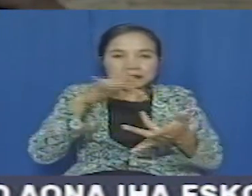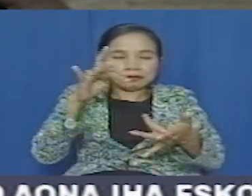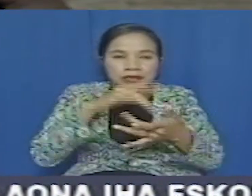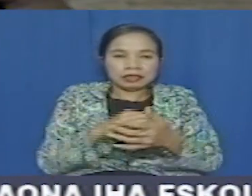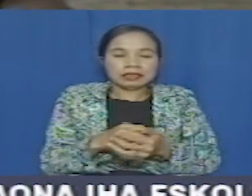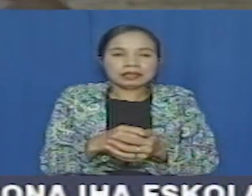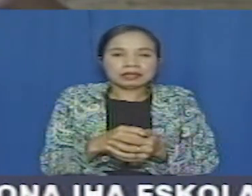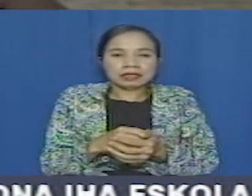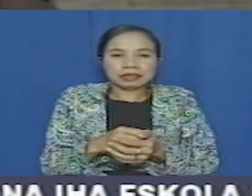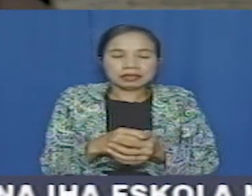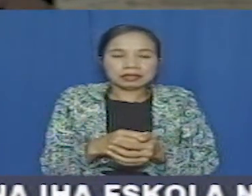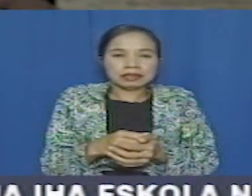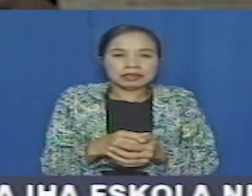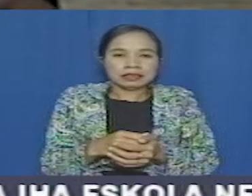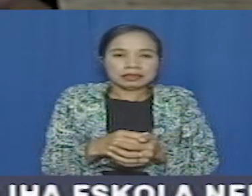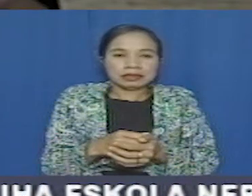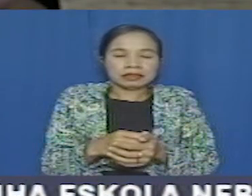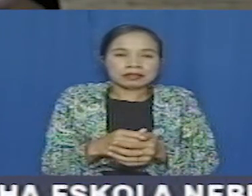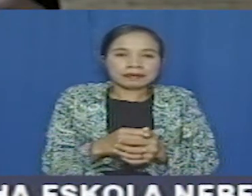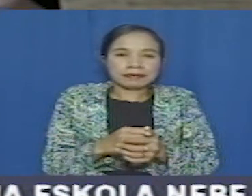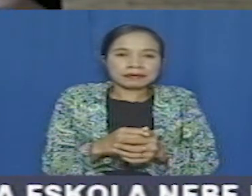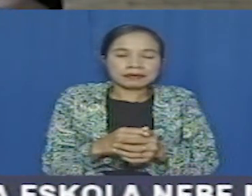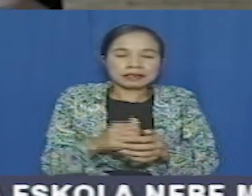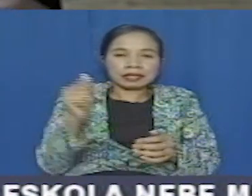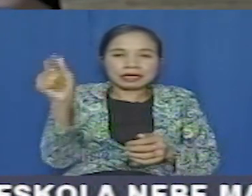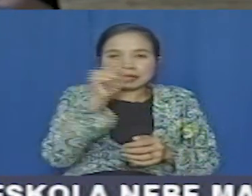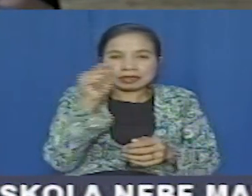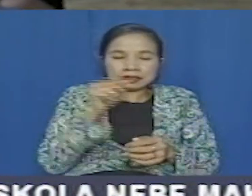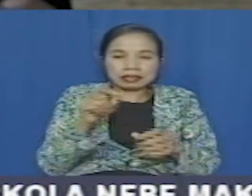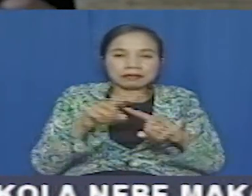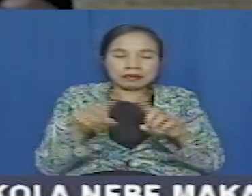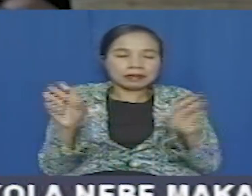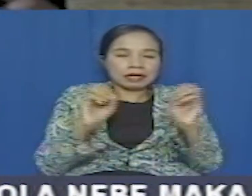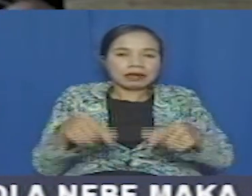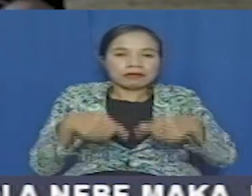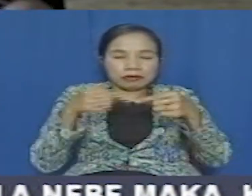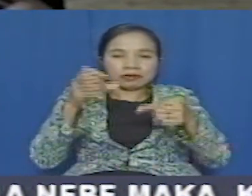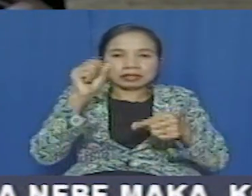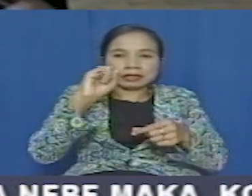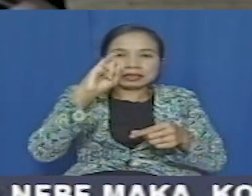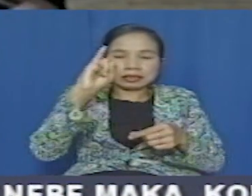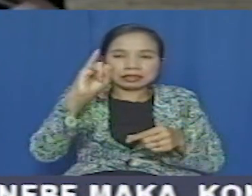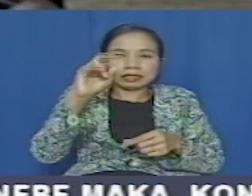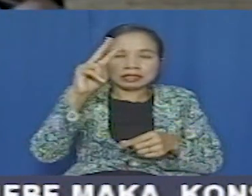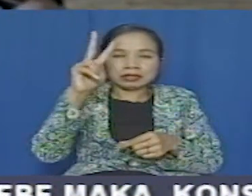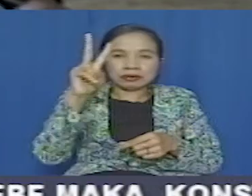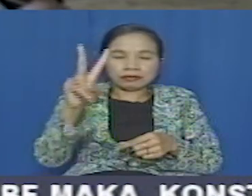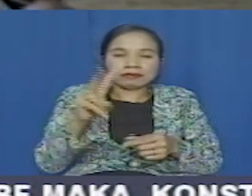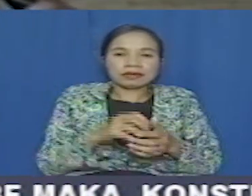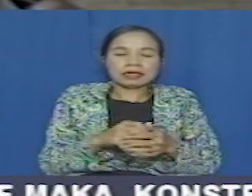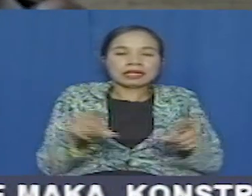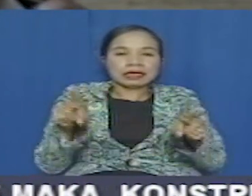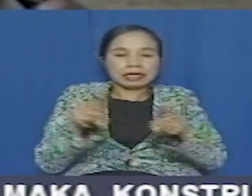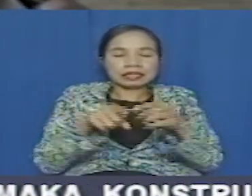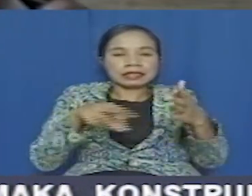Pfizer Moderna ou AstraZeneca mas be sira la fo Sinovac pergunta sira ne hanes ida nesa regulamento interna